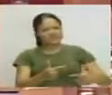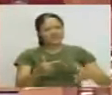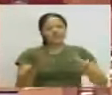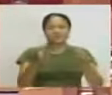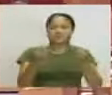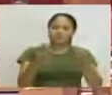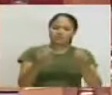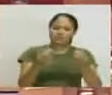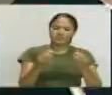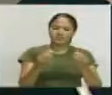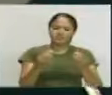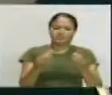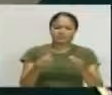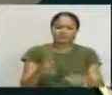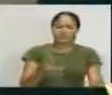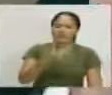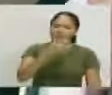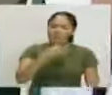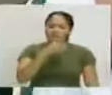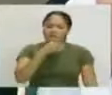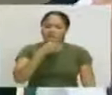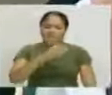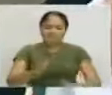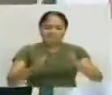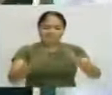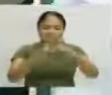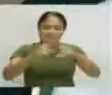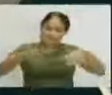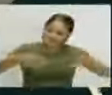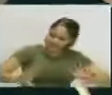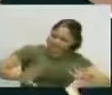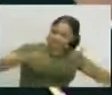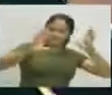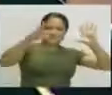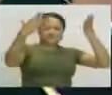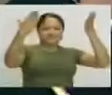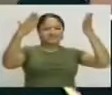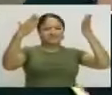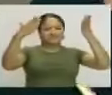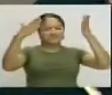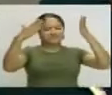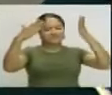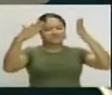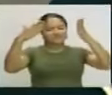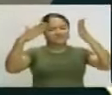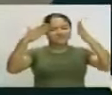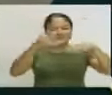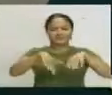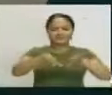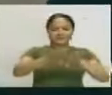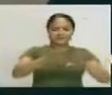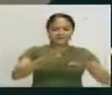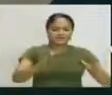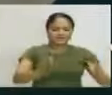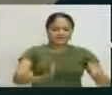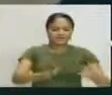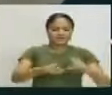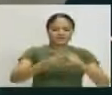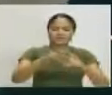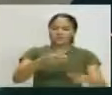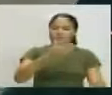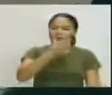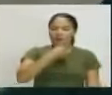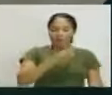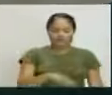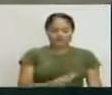um homem que a Igreja do Brasil celebrará muito em breve nos altares, um homem que viveu a radicalidade